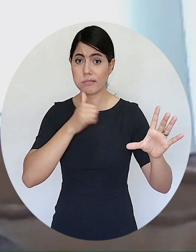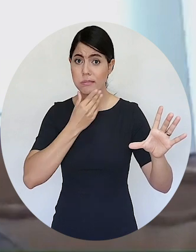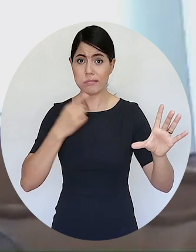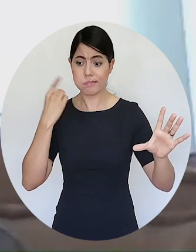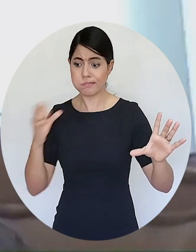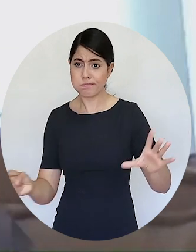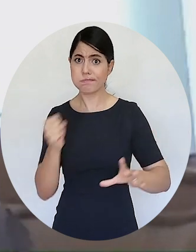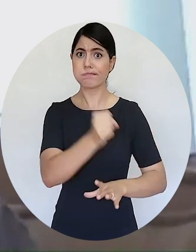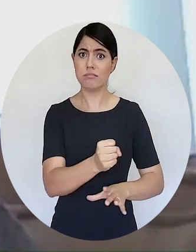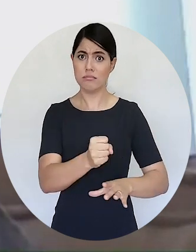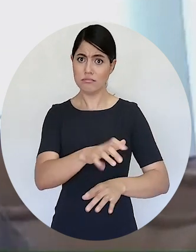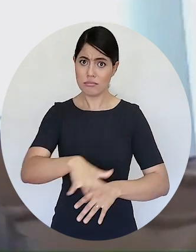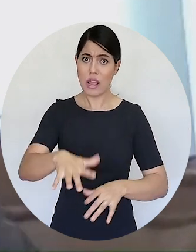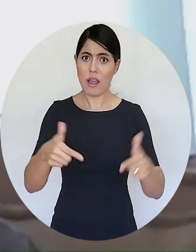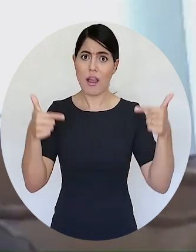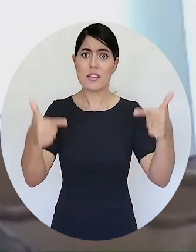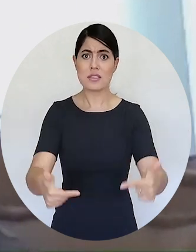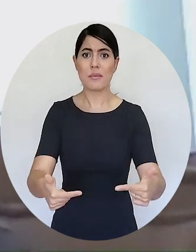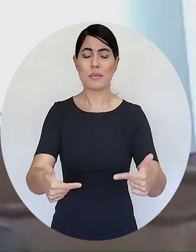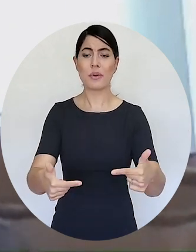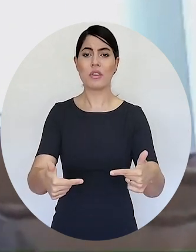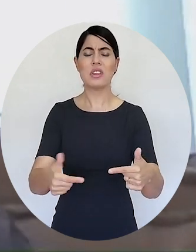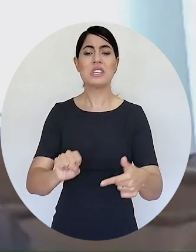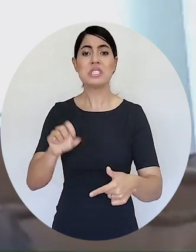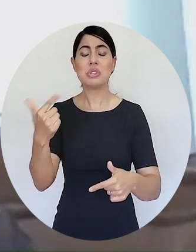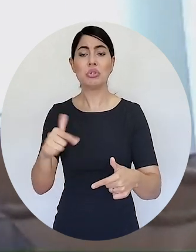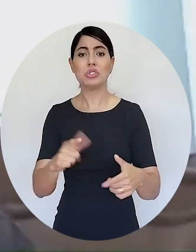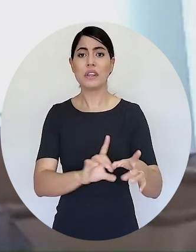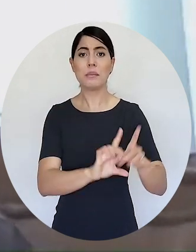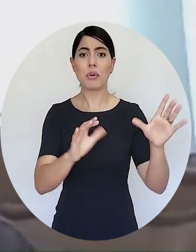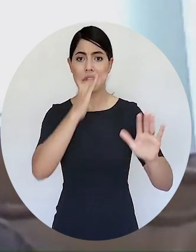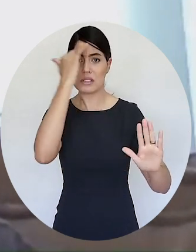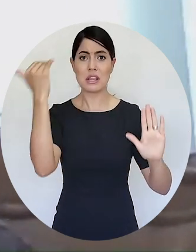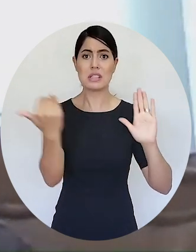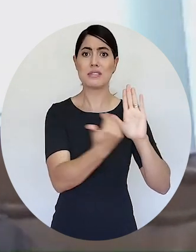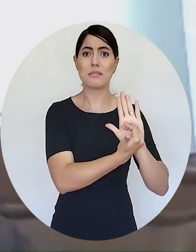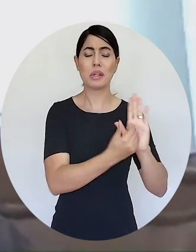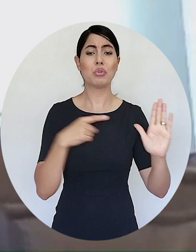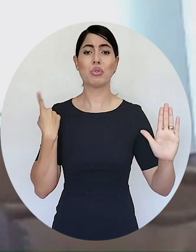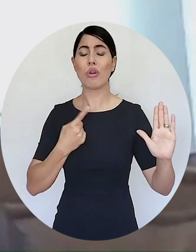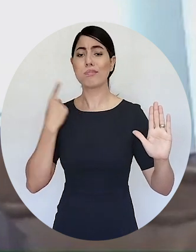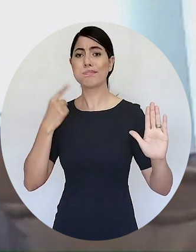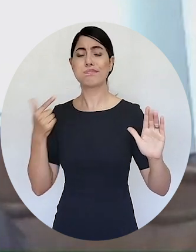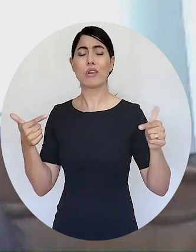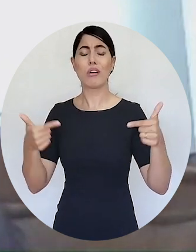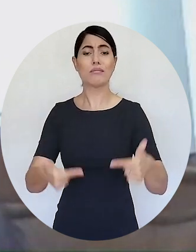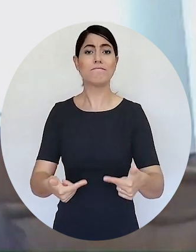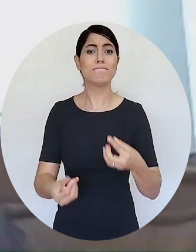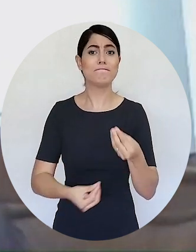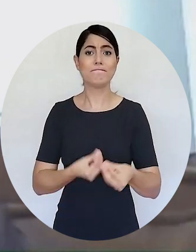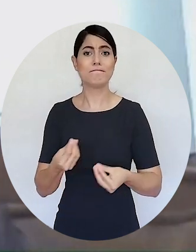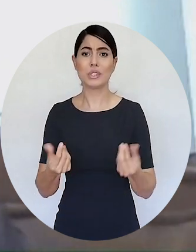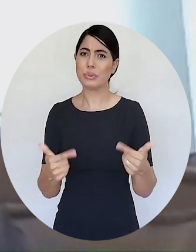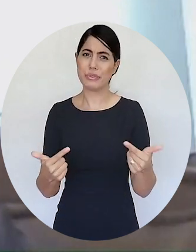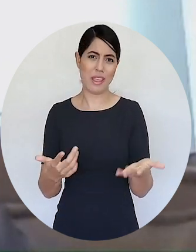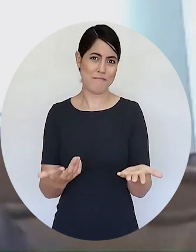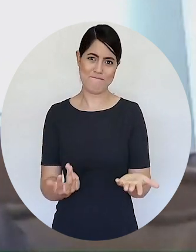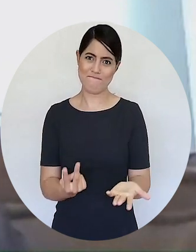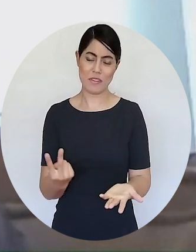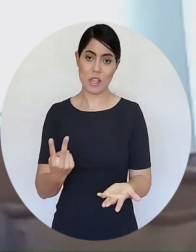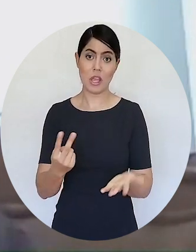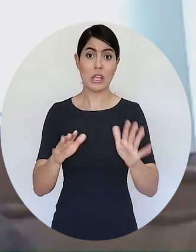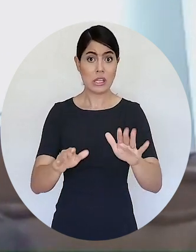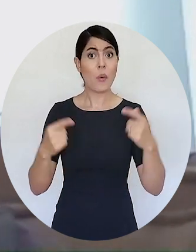pleno respeito à democracia e à lei, de nada serve a nossa atuação. A